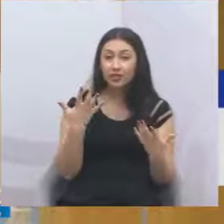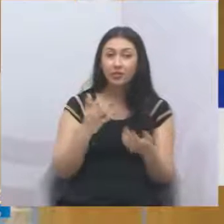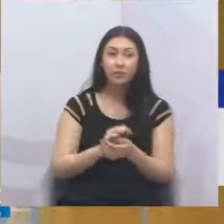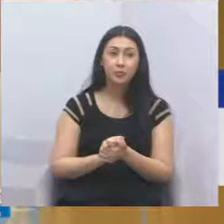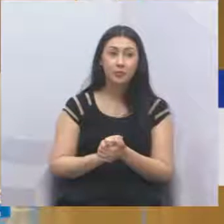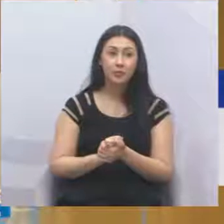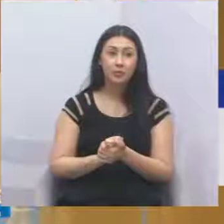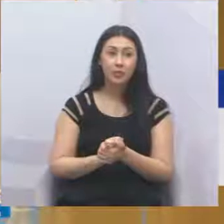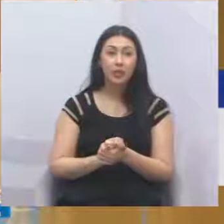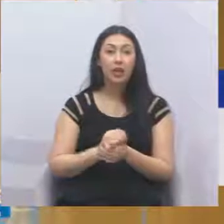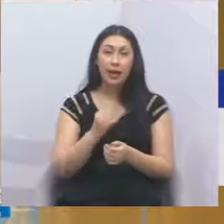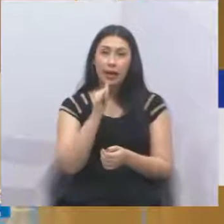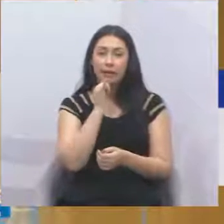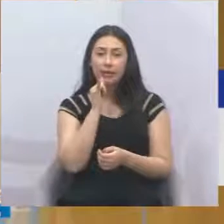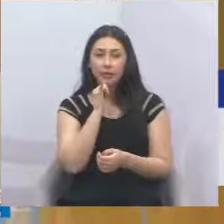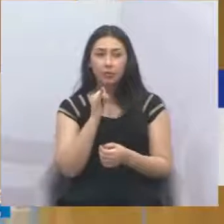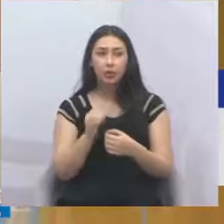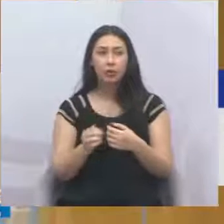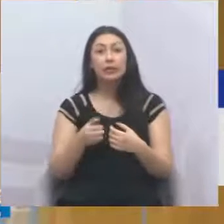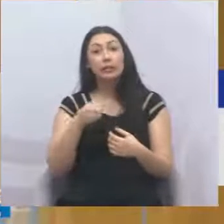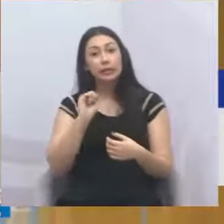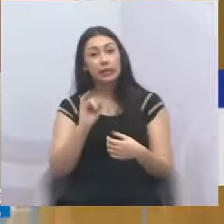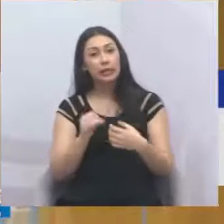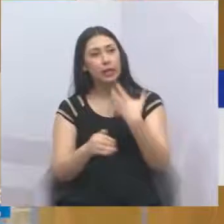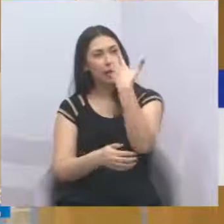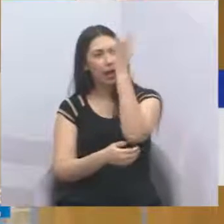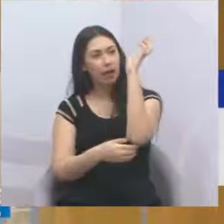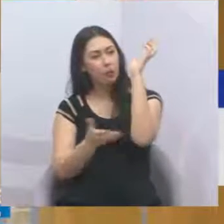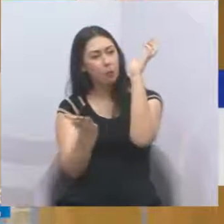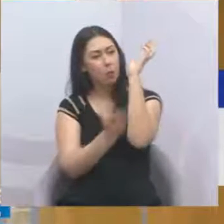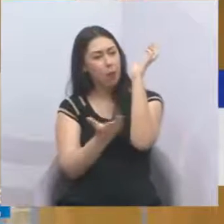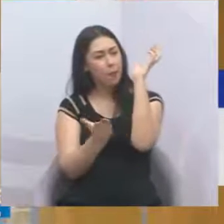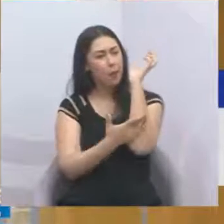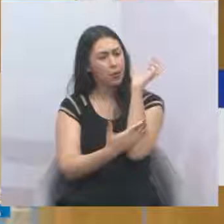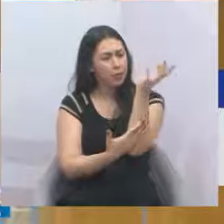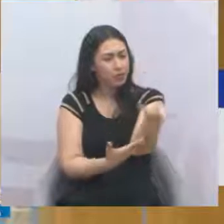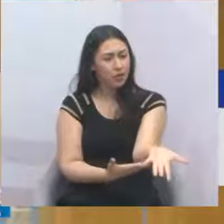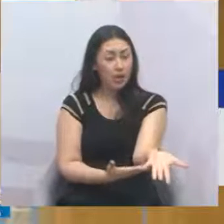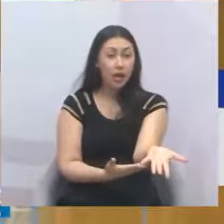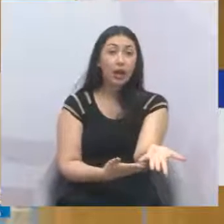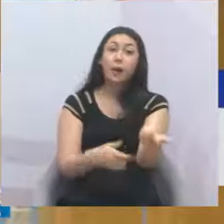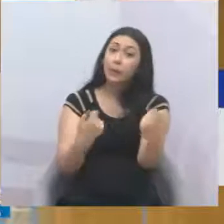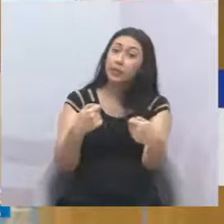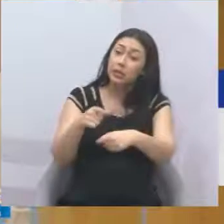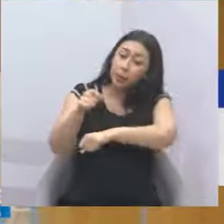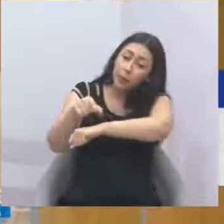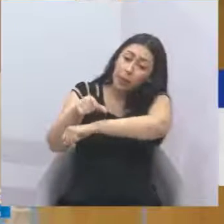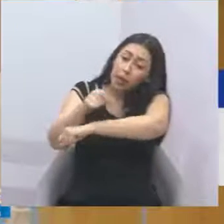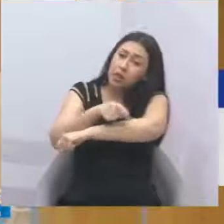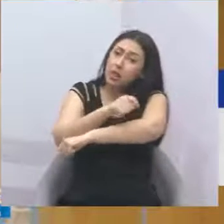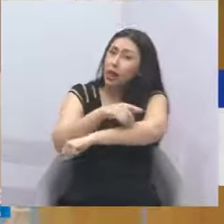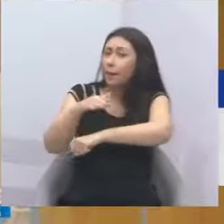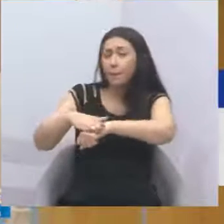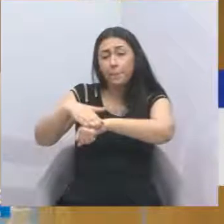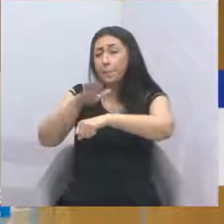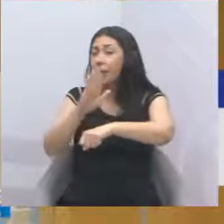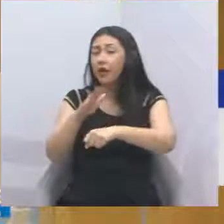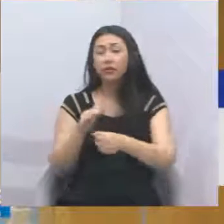a compensação. Se nós tivermos que tirar uma árvore, que a gente possa plantar 20